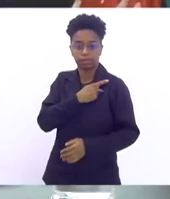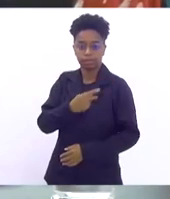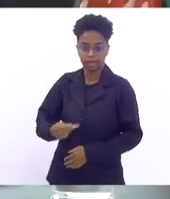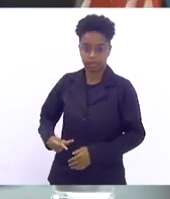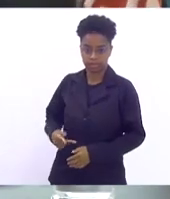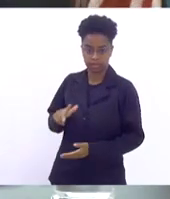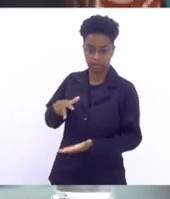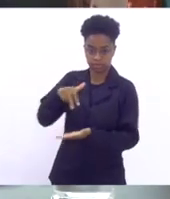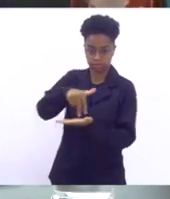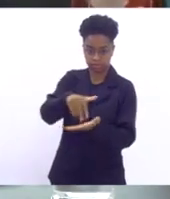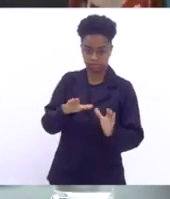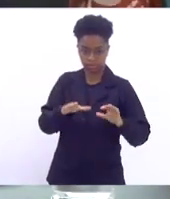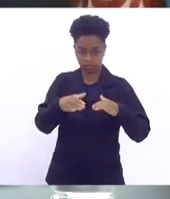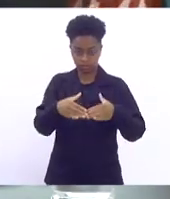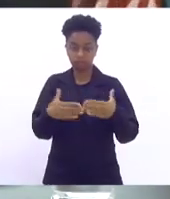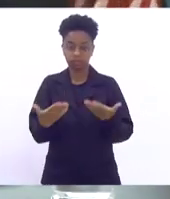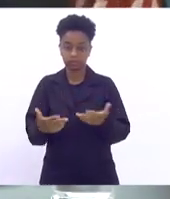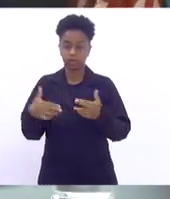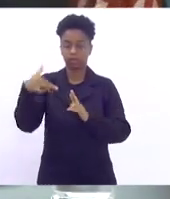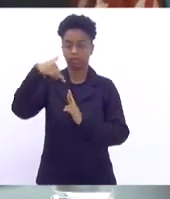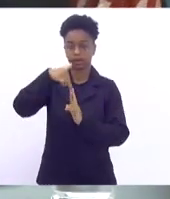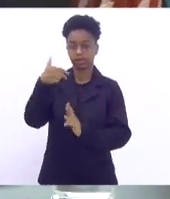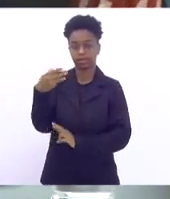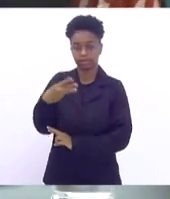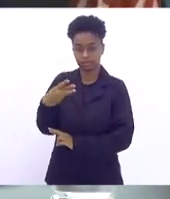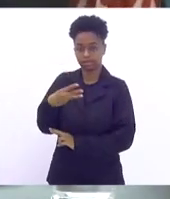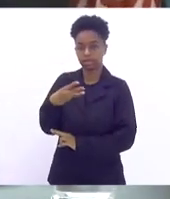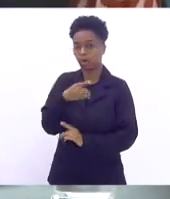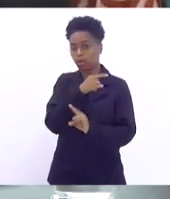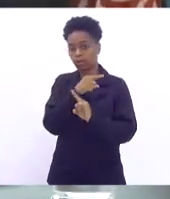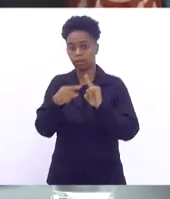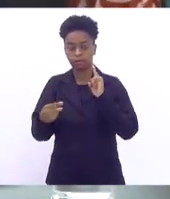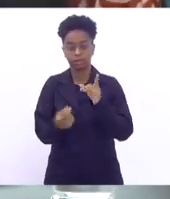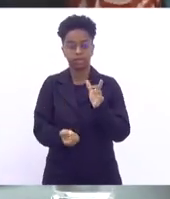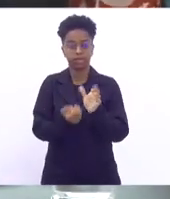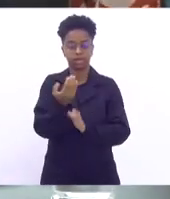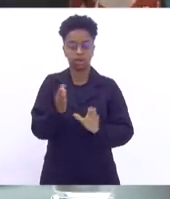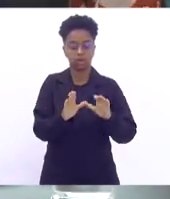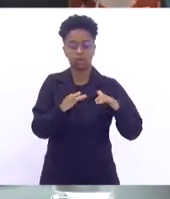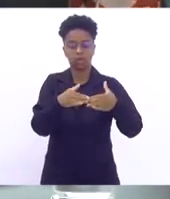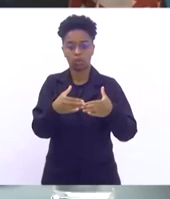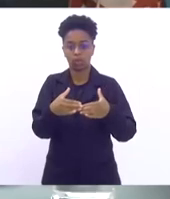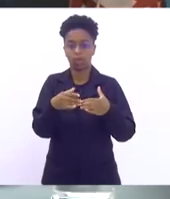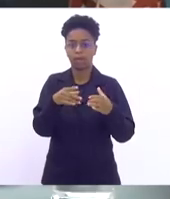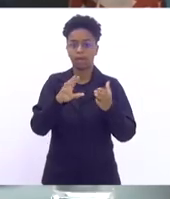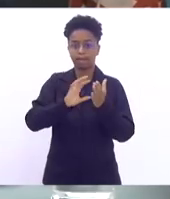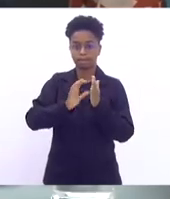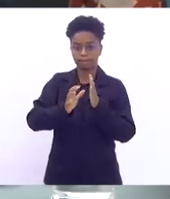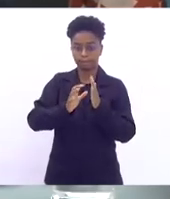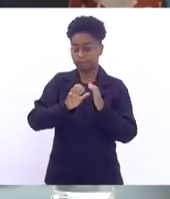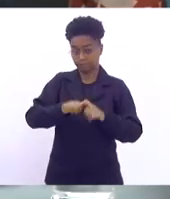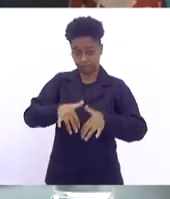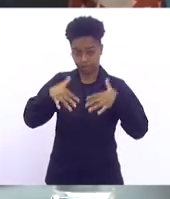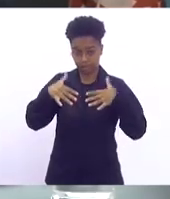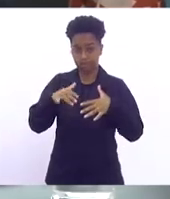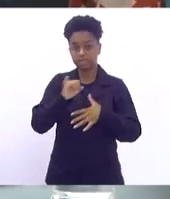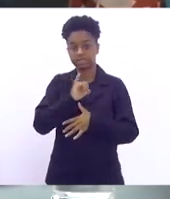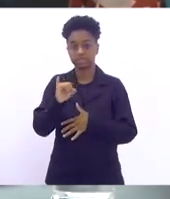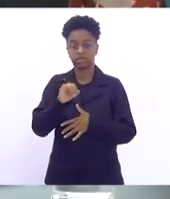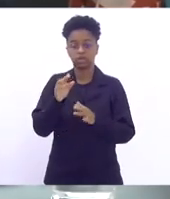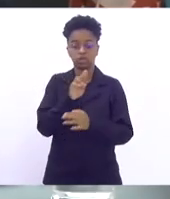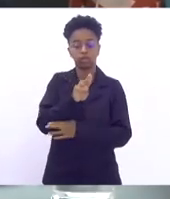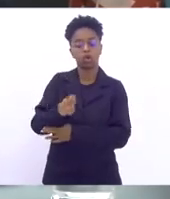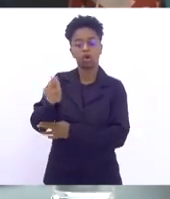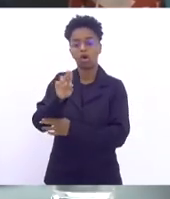parágrafo terceiro É verdade a criação de frente parlamentar com denominação ou objeto igual ou semelhante